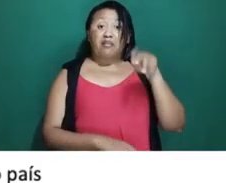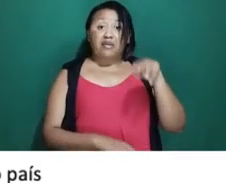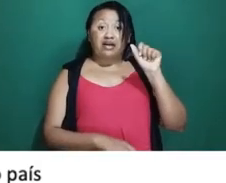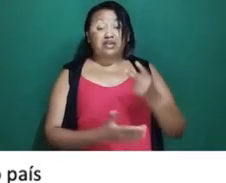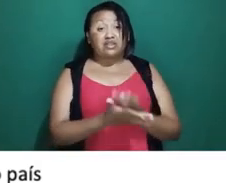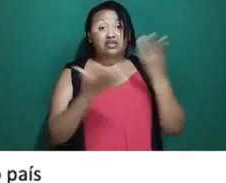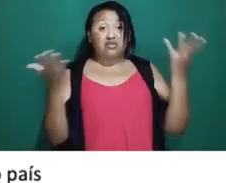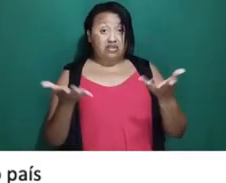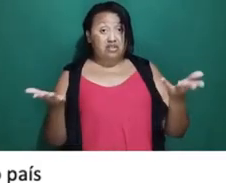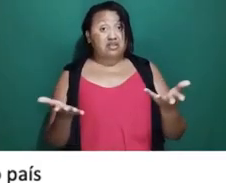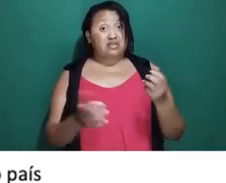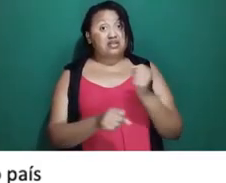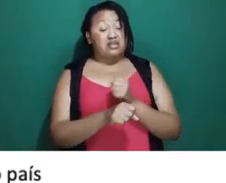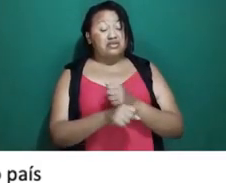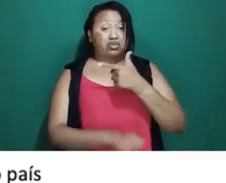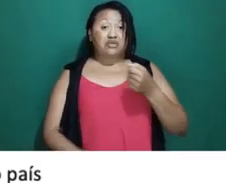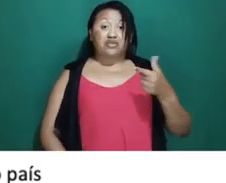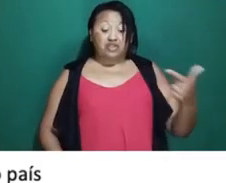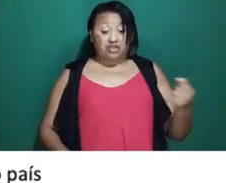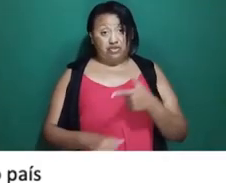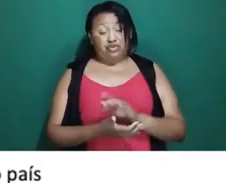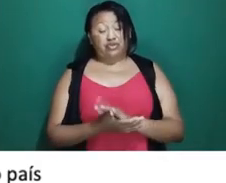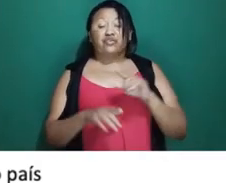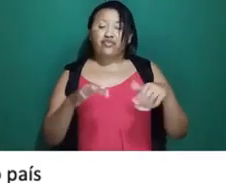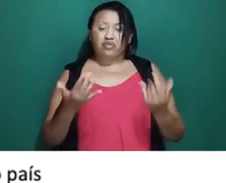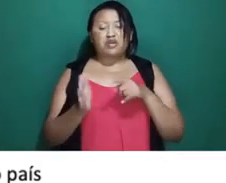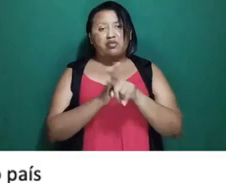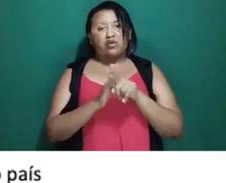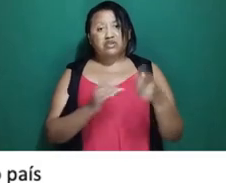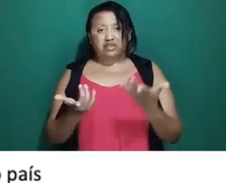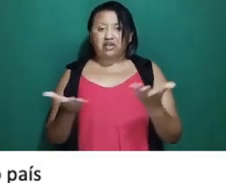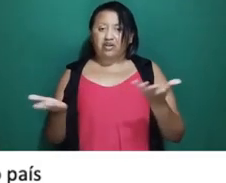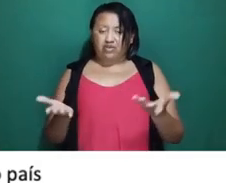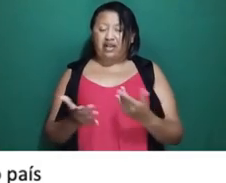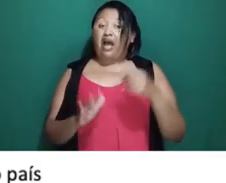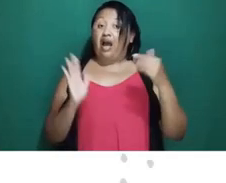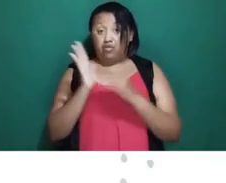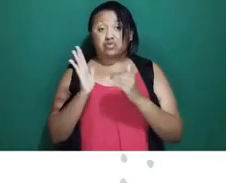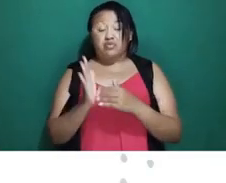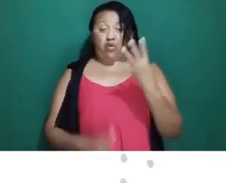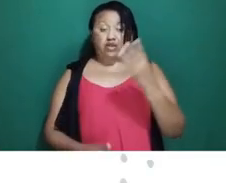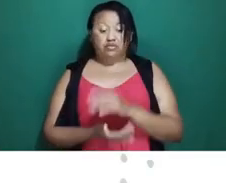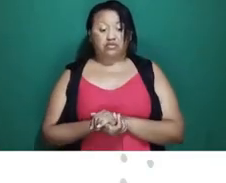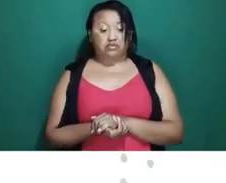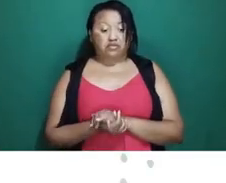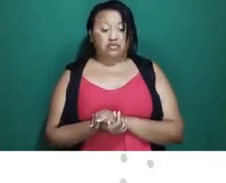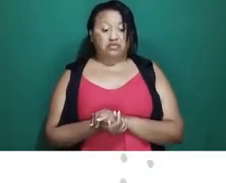em 2022 e vamos para a questão né a questão 4 que é a última